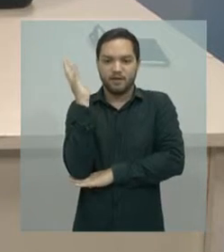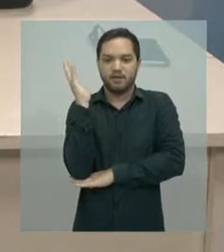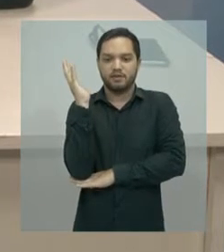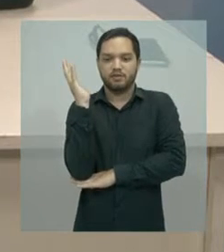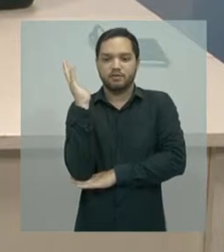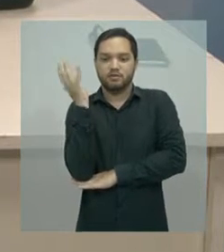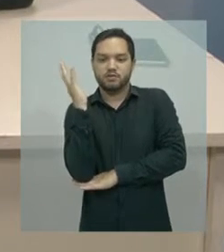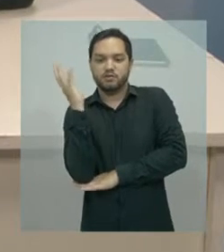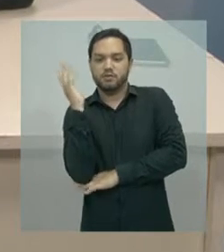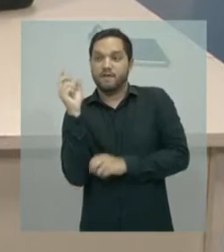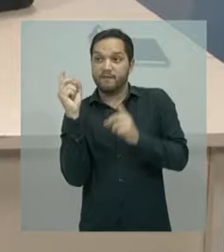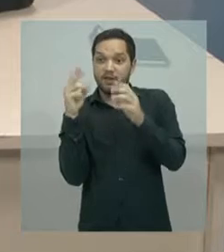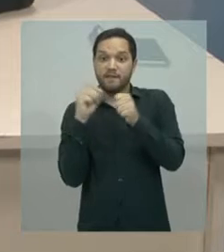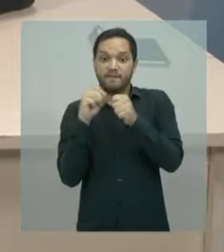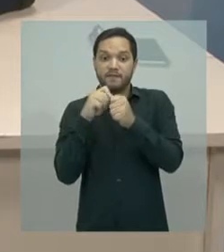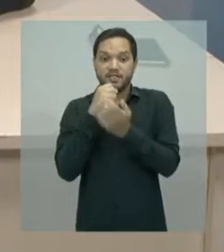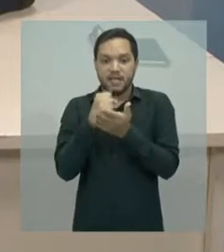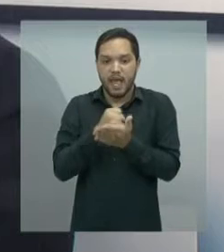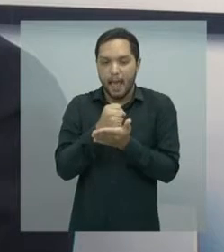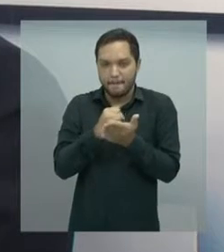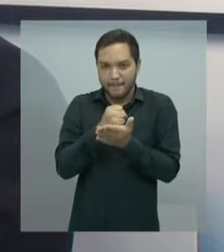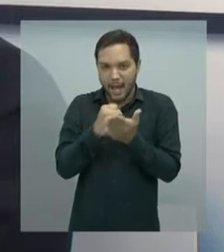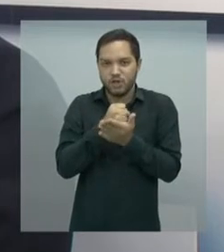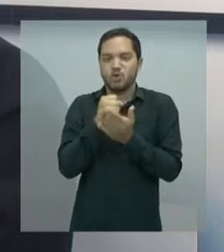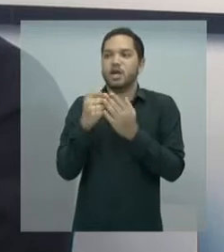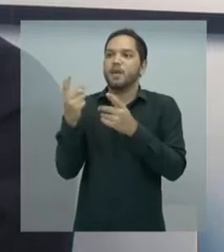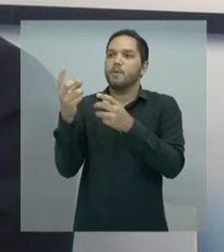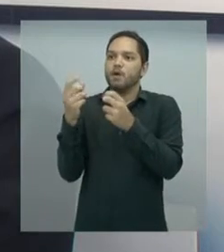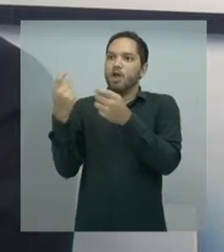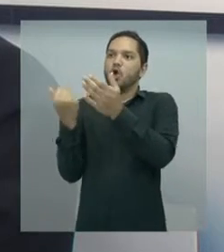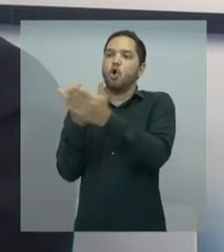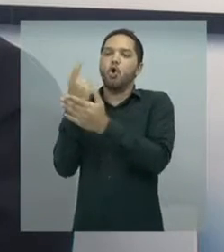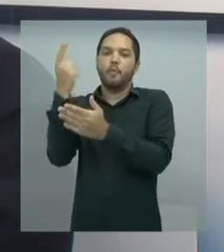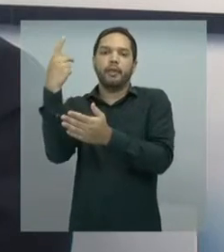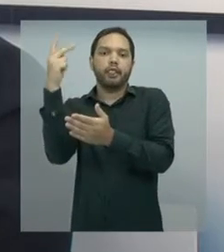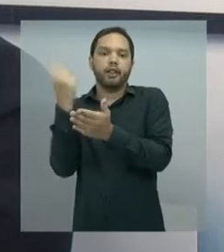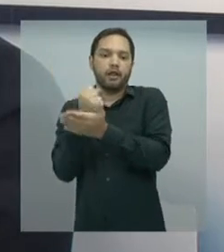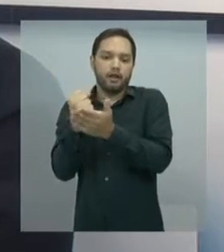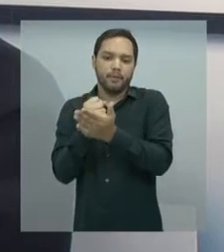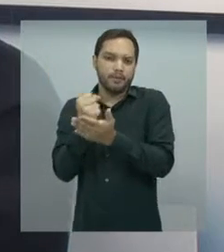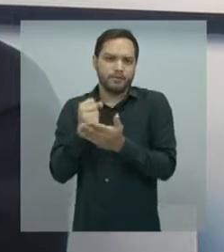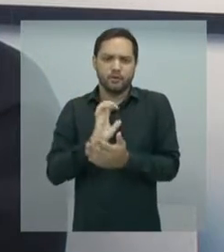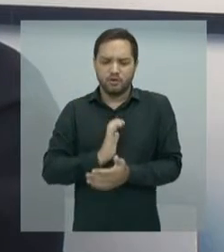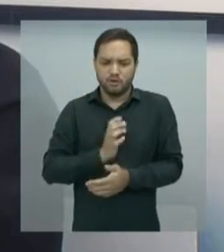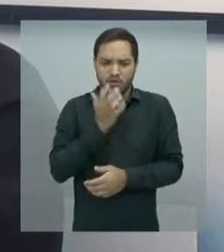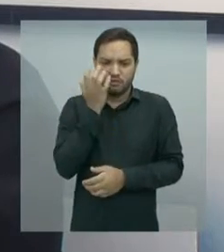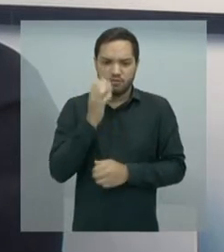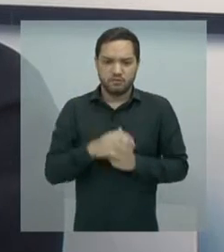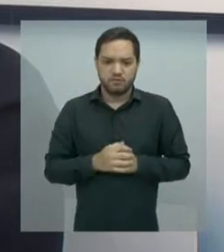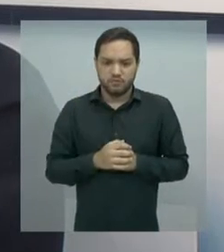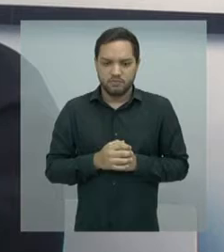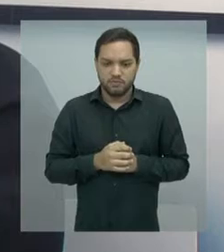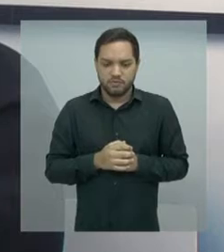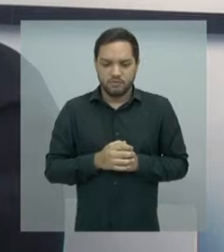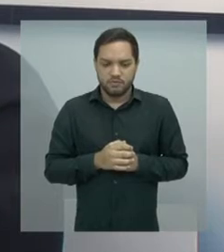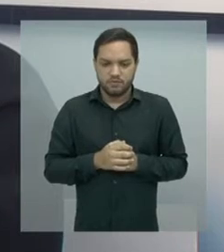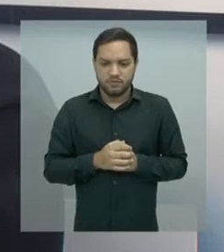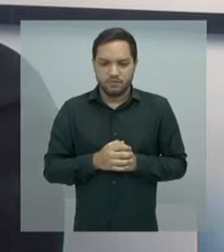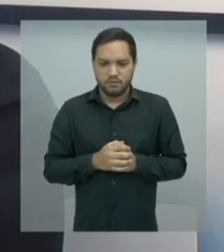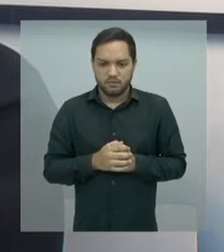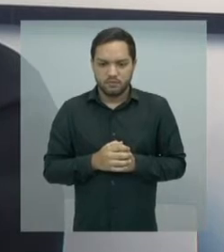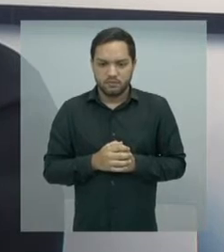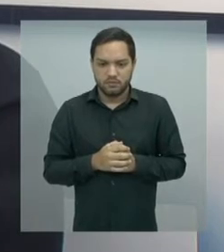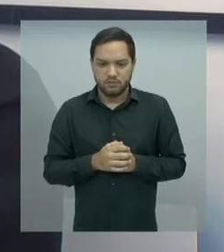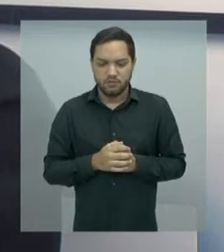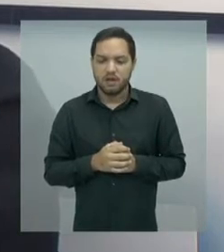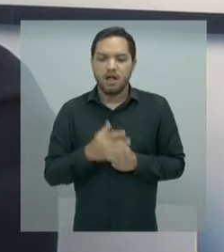depois a gente compra o remédio de volta. Eu fico impressionado, deputado, e nessa guerra ideológica de esquerda e direita, as pessoas não conseguem ter um rumo do que é melhor